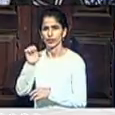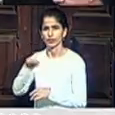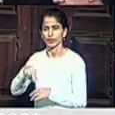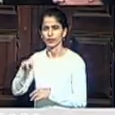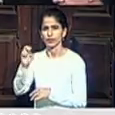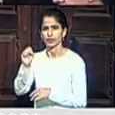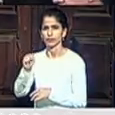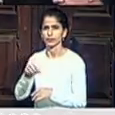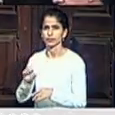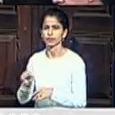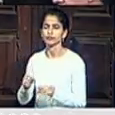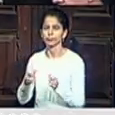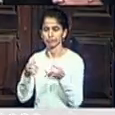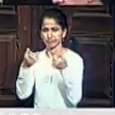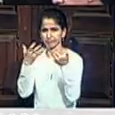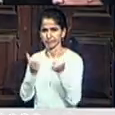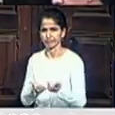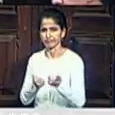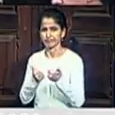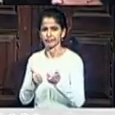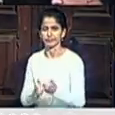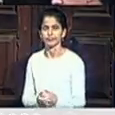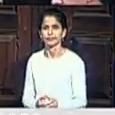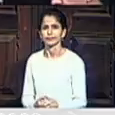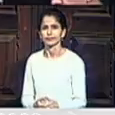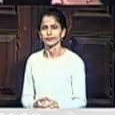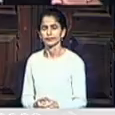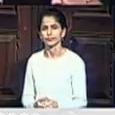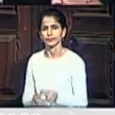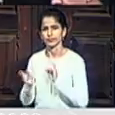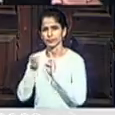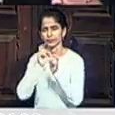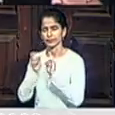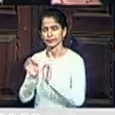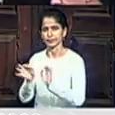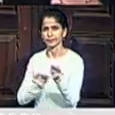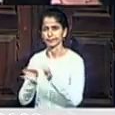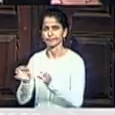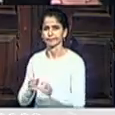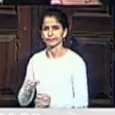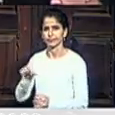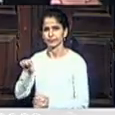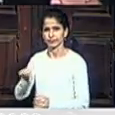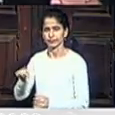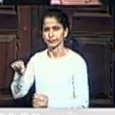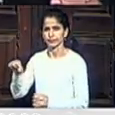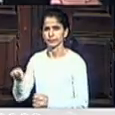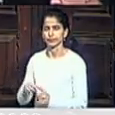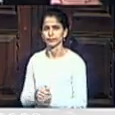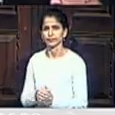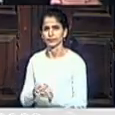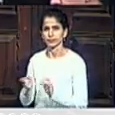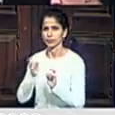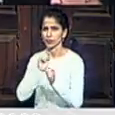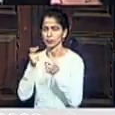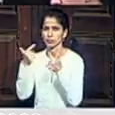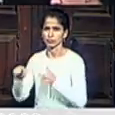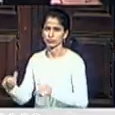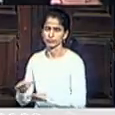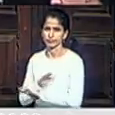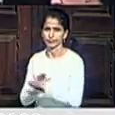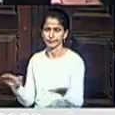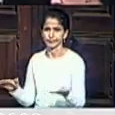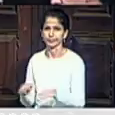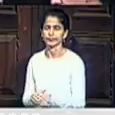Com os pareceres emitidos, em discussão o projeto. Não havendo quem queira discutir, encerrada a discussão.